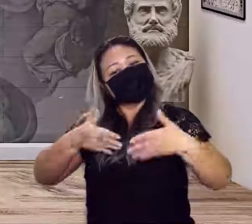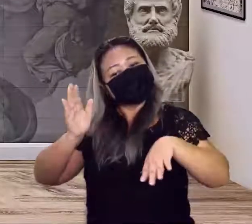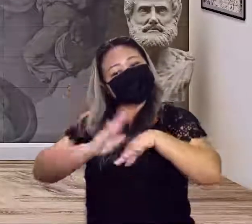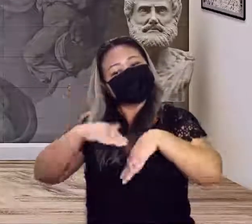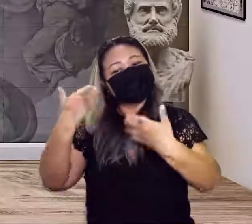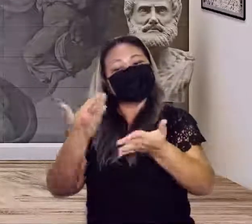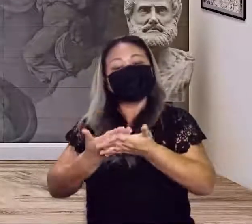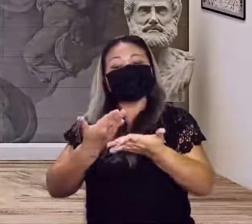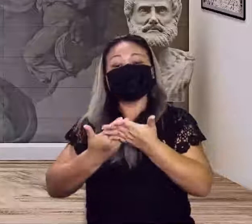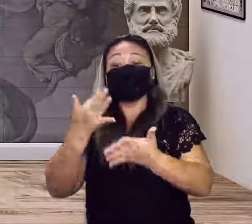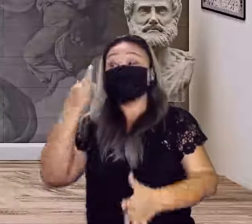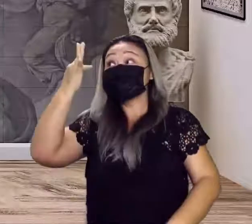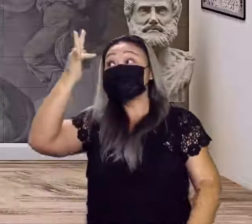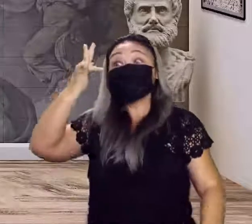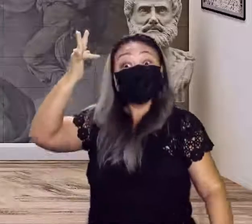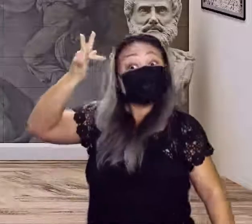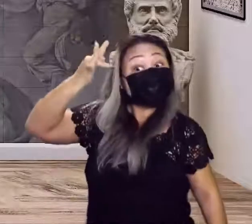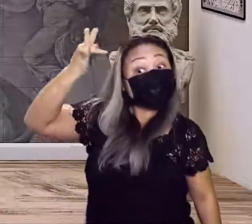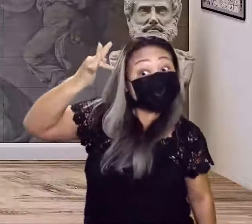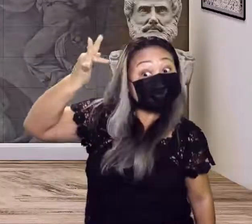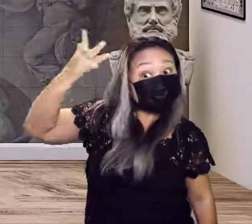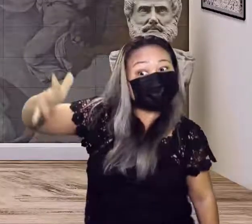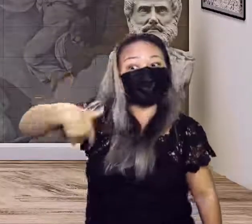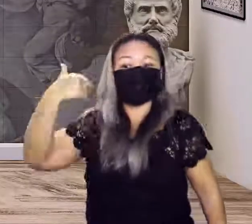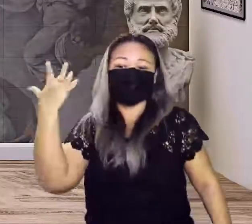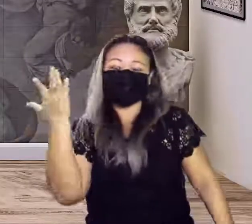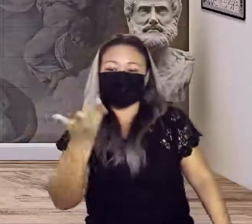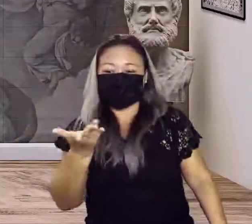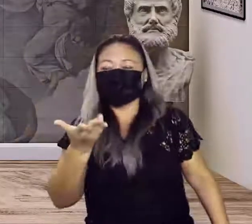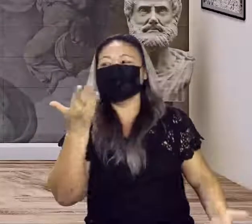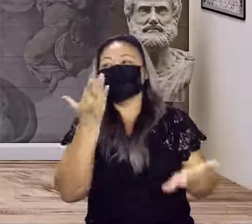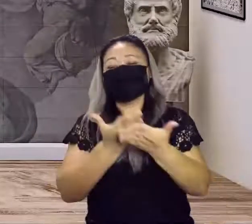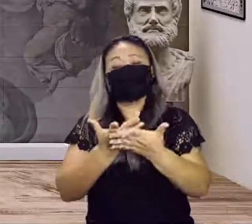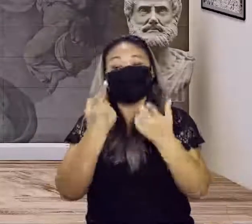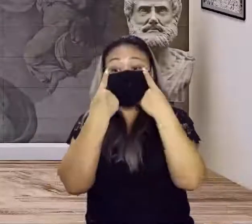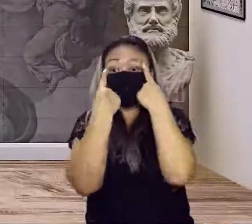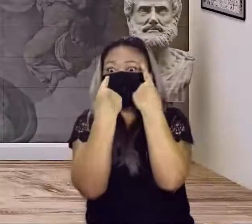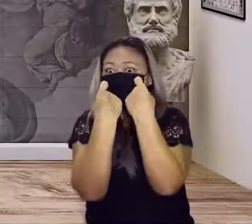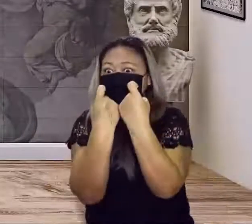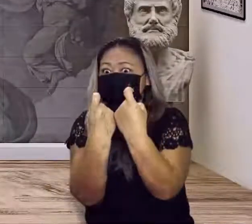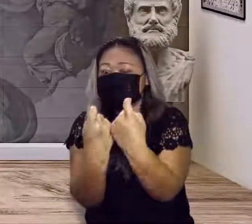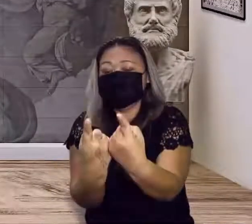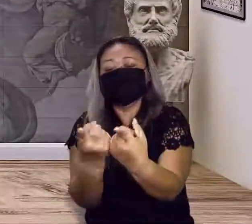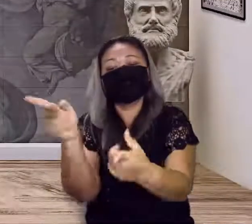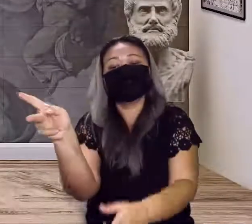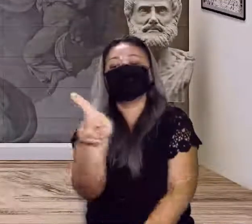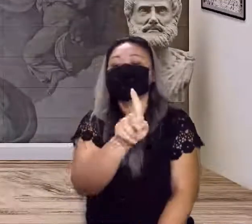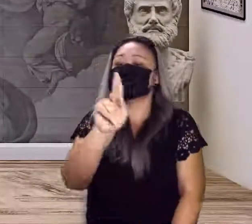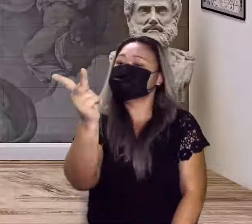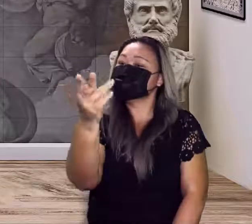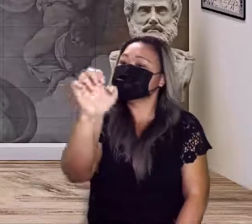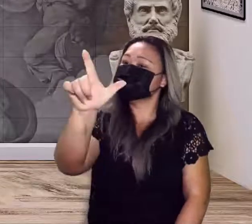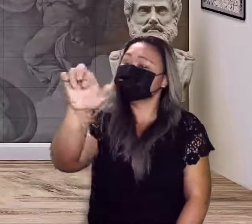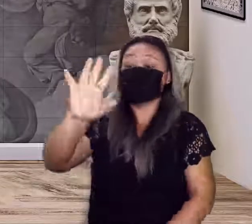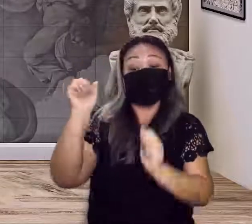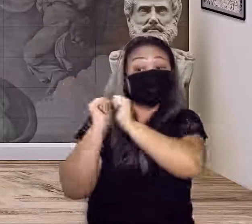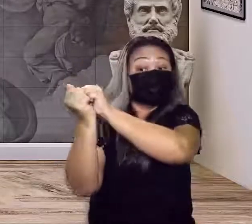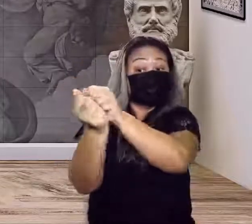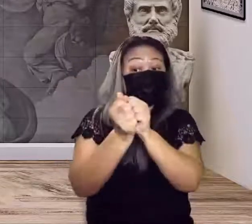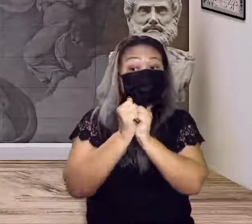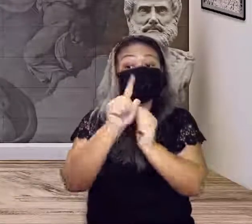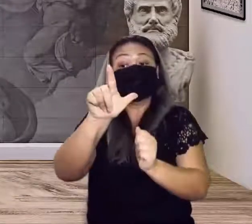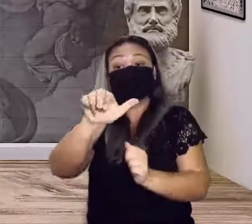mais uma aula de filosofia. E esta aula está muito interessante, tá? Eu sou o professor Hélio, né, junto também com o